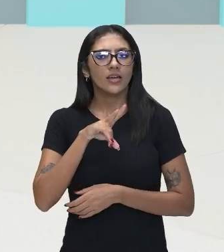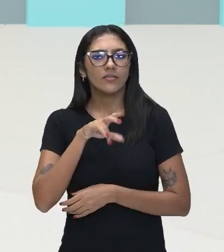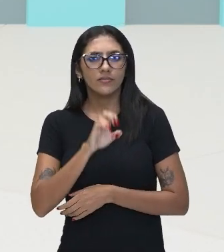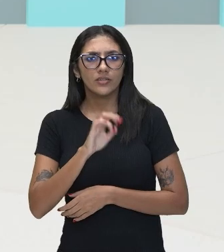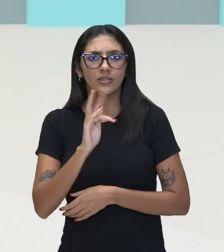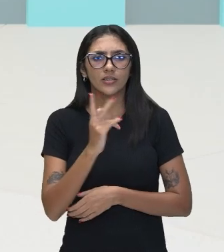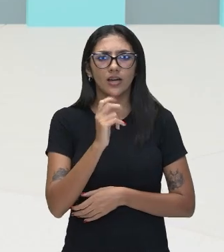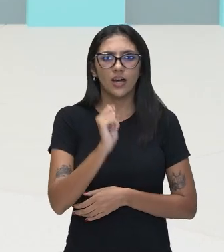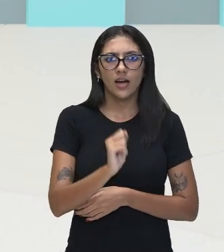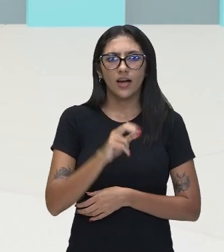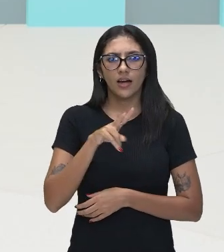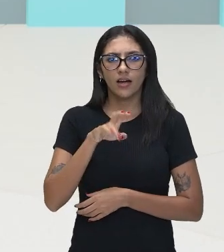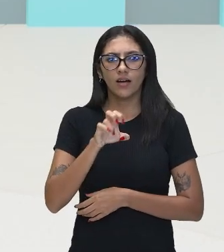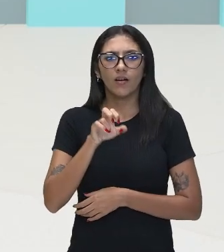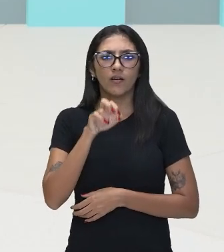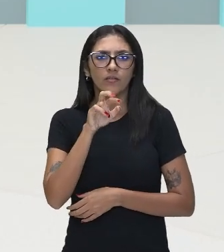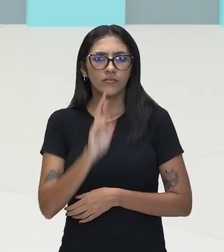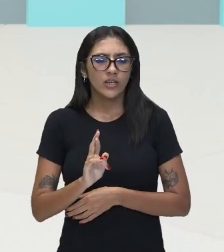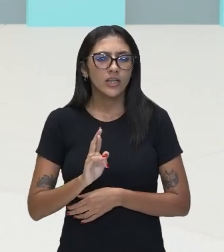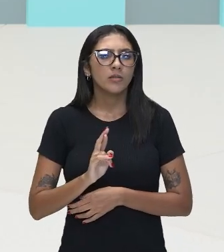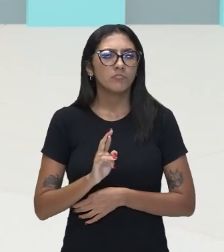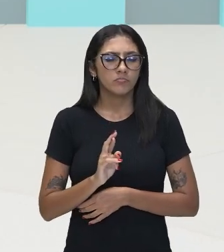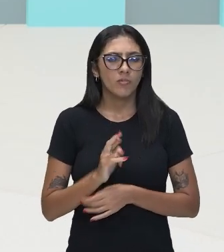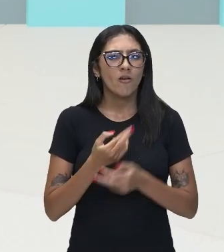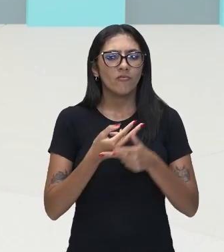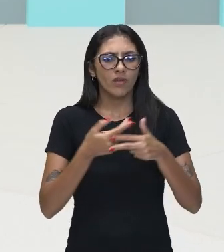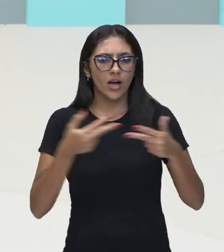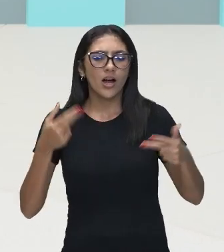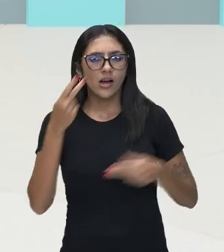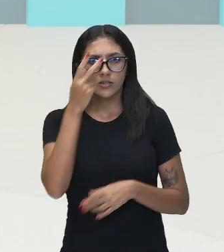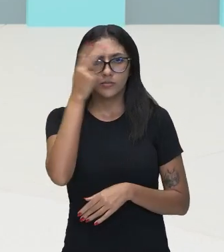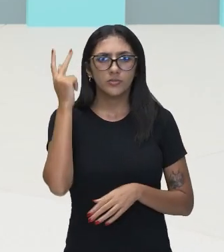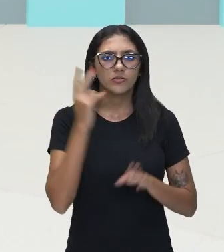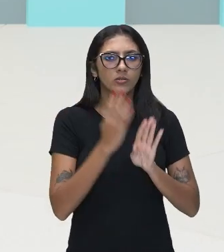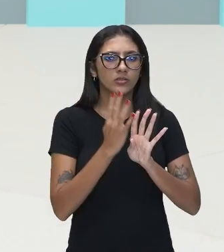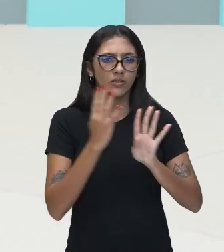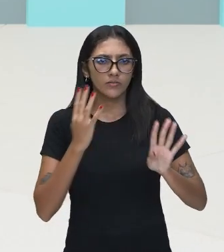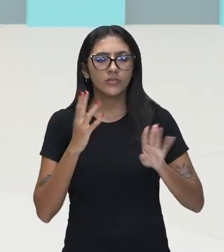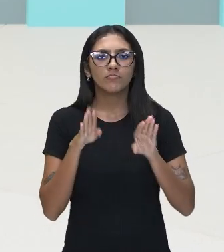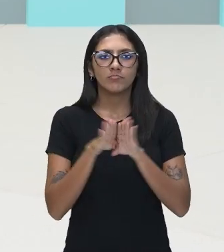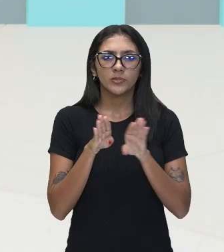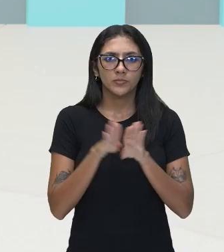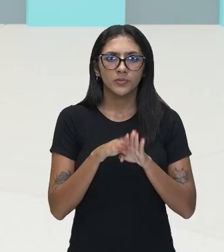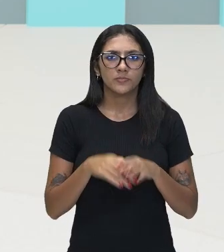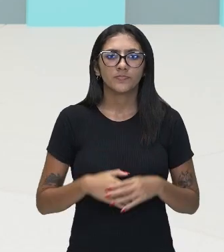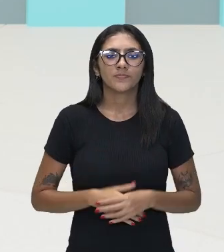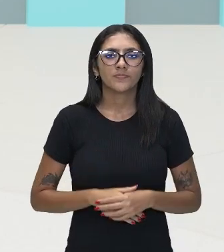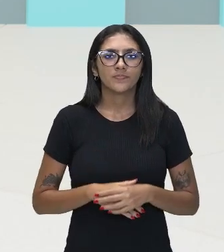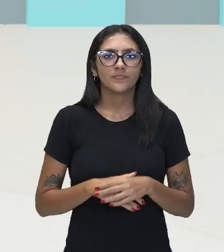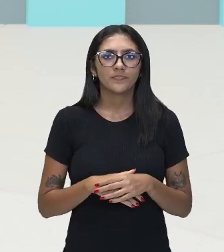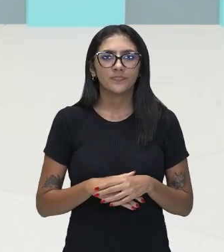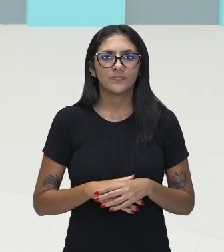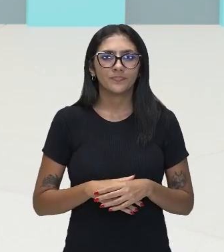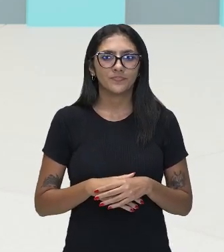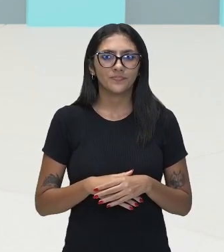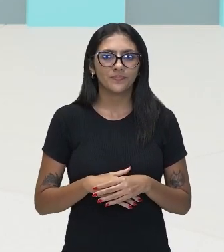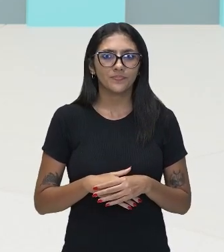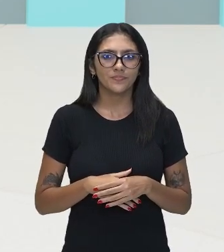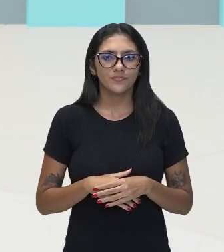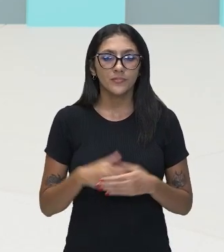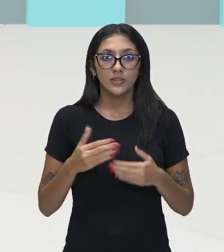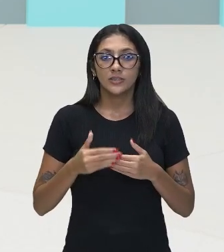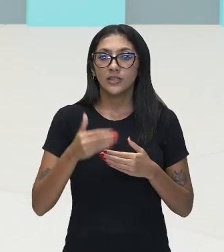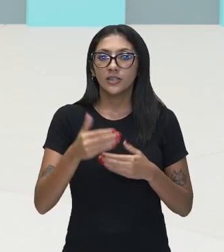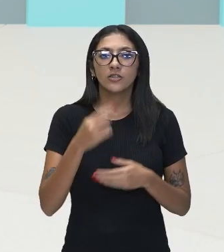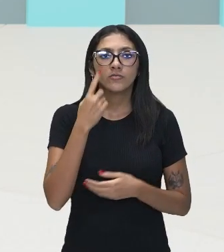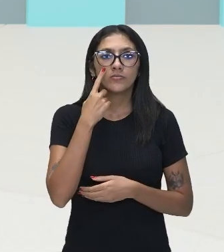a construção com a locução verbal e o verbo vai concordar, né, aí na terceira pessoa. Seguindo, vamos ver a concordância